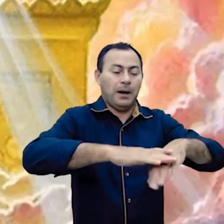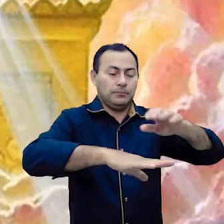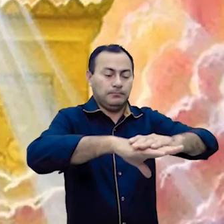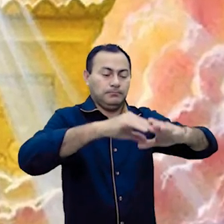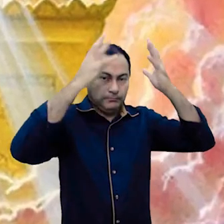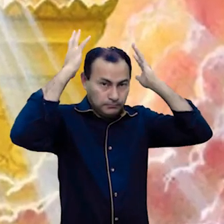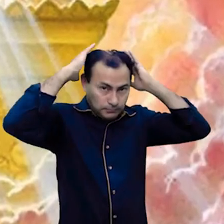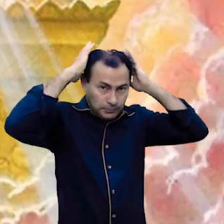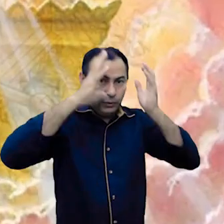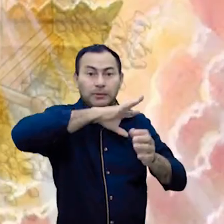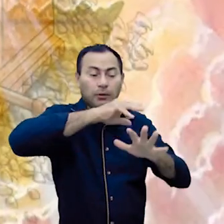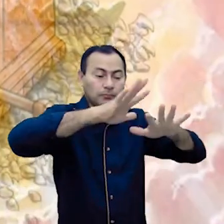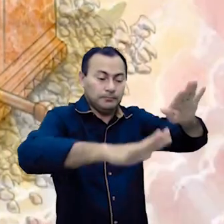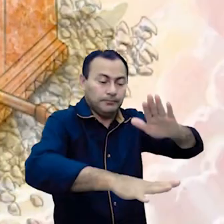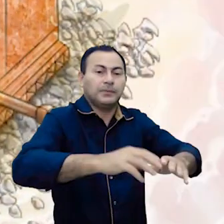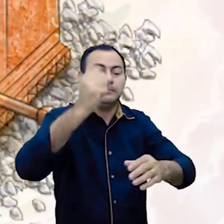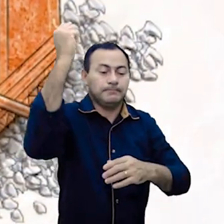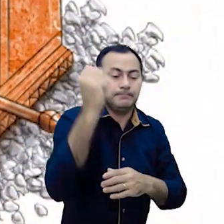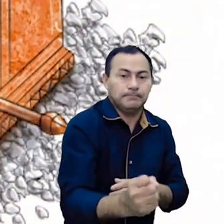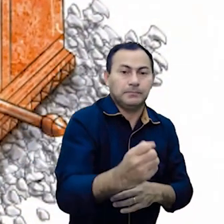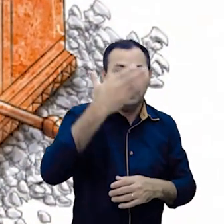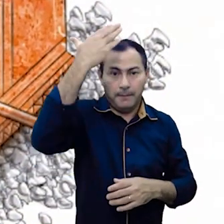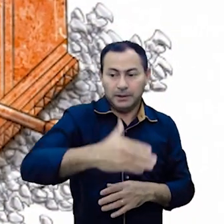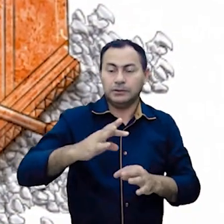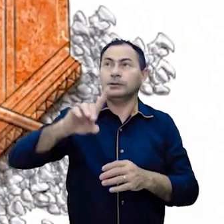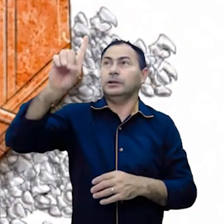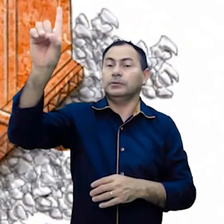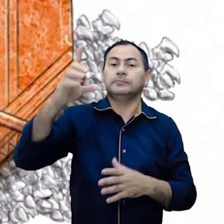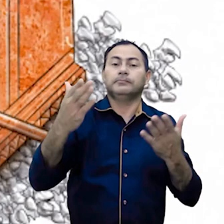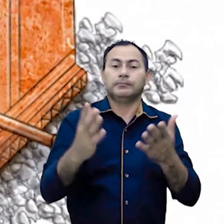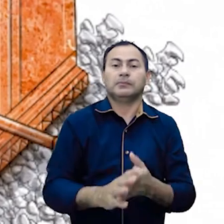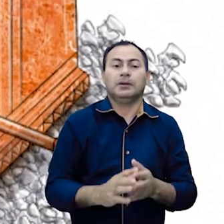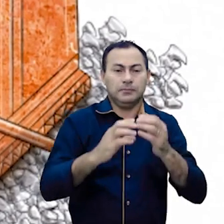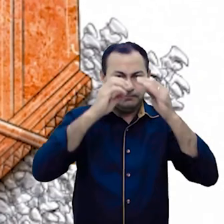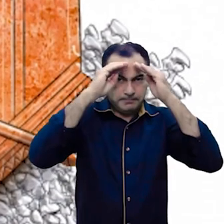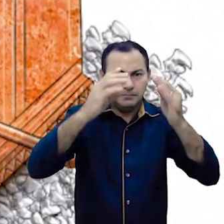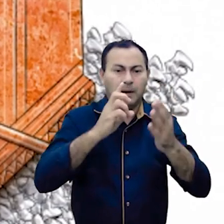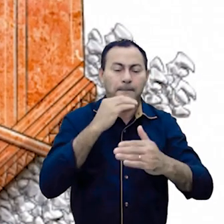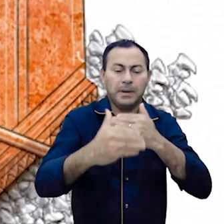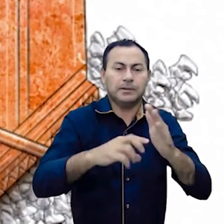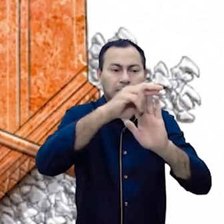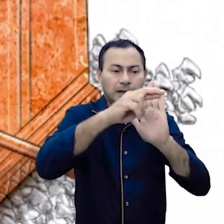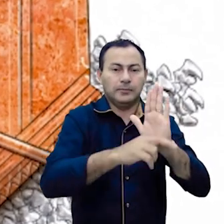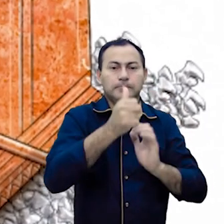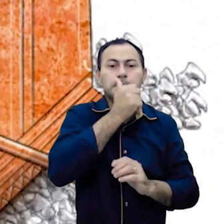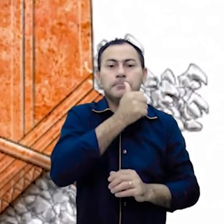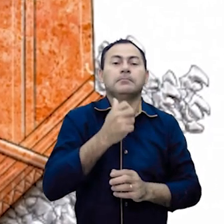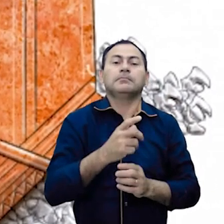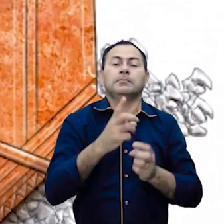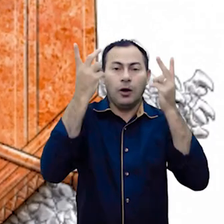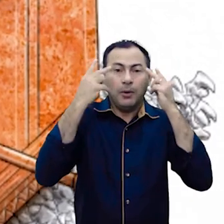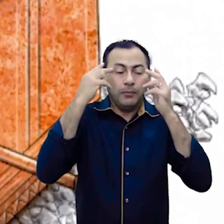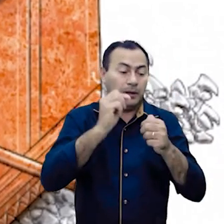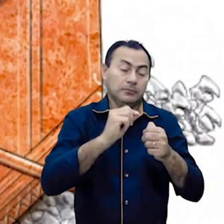colocaram suas mãos sobre a cabeça do animal e o sacrificaram na presença de Deus então seguiram os mesmos procedimentos do